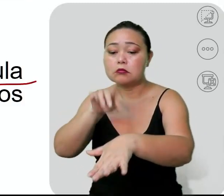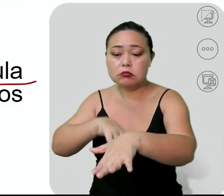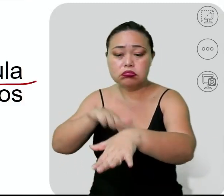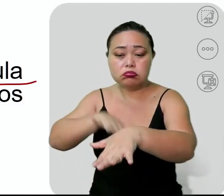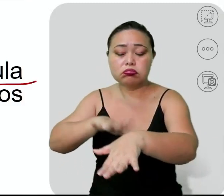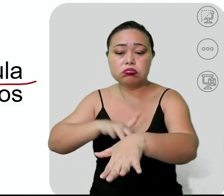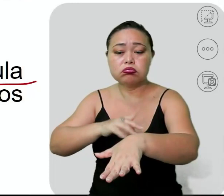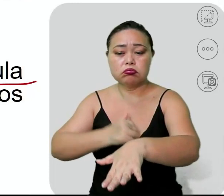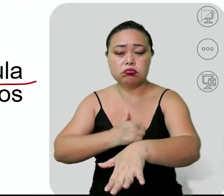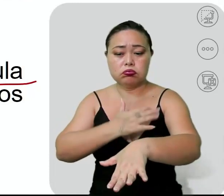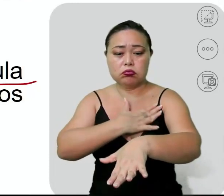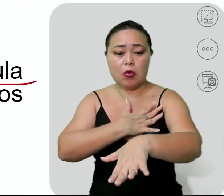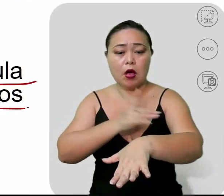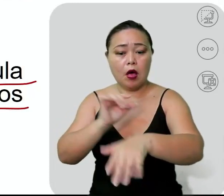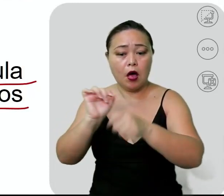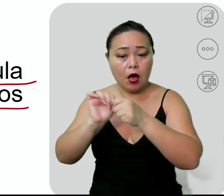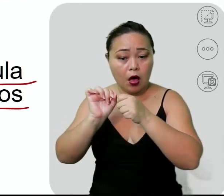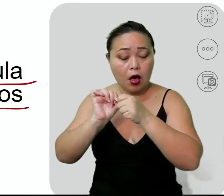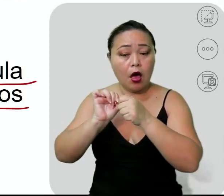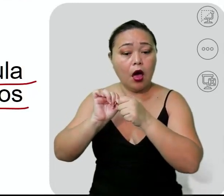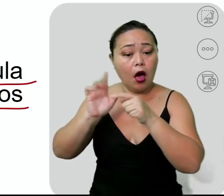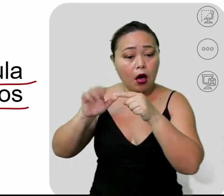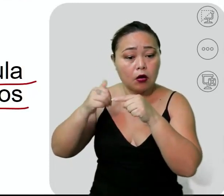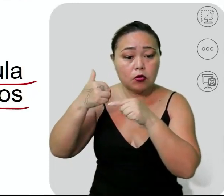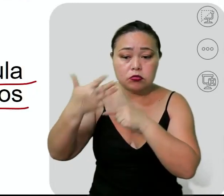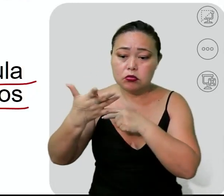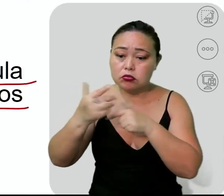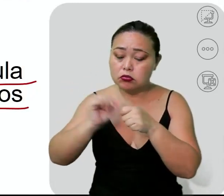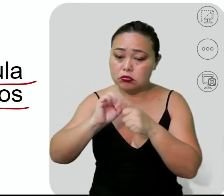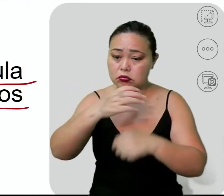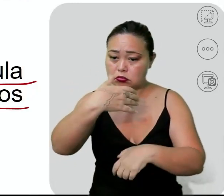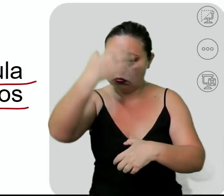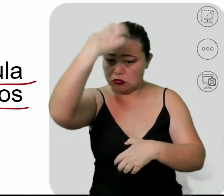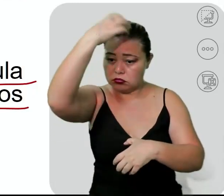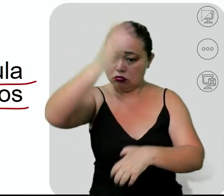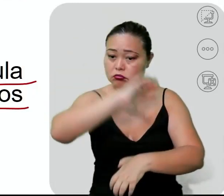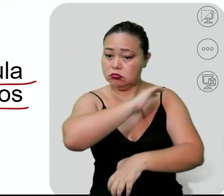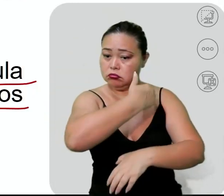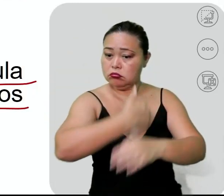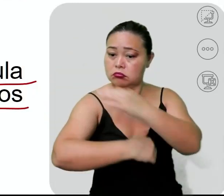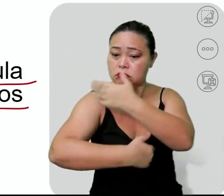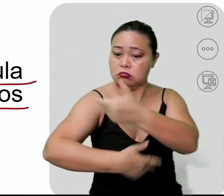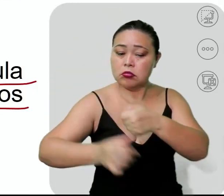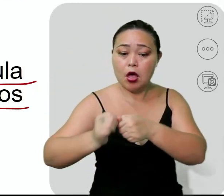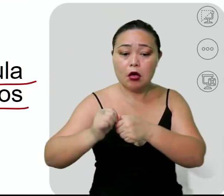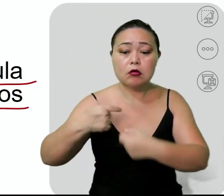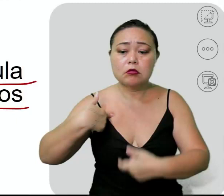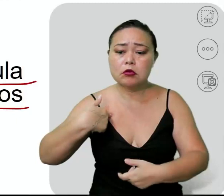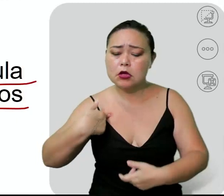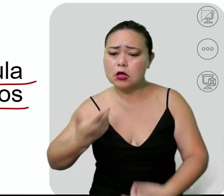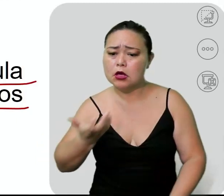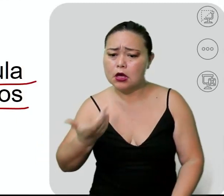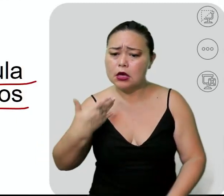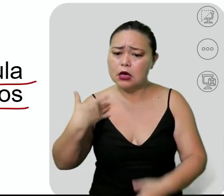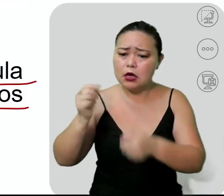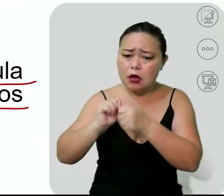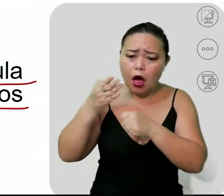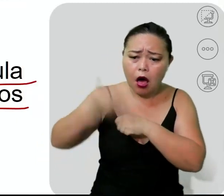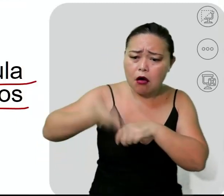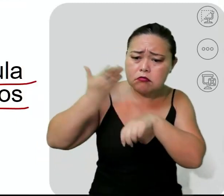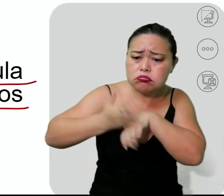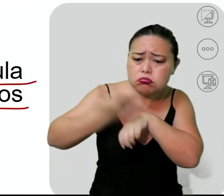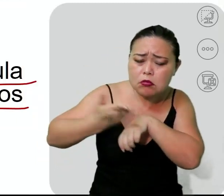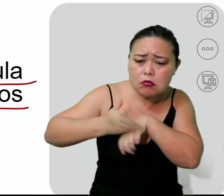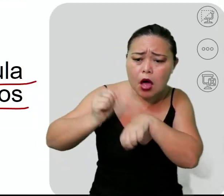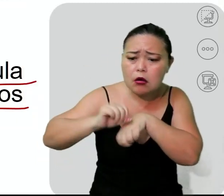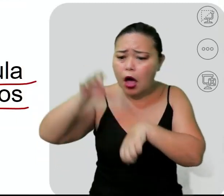válvula de escape para a agressividade dos nobres e cavaleiros cristãos que queriam colocar em prática a